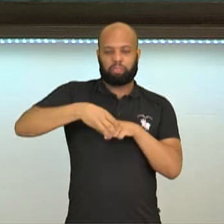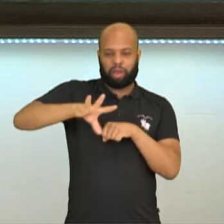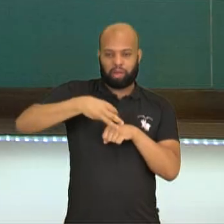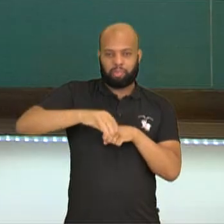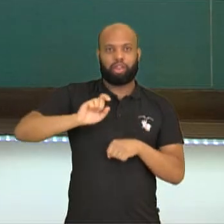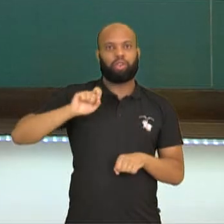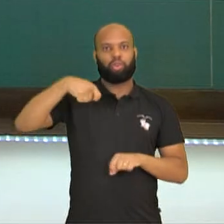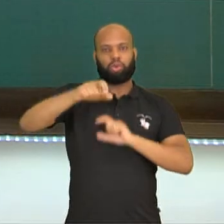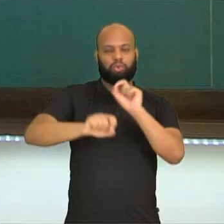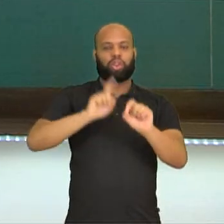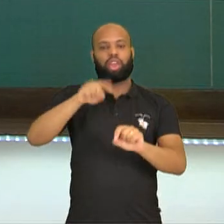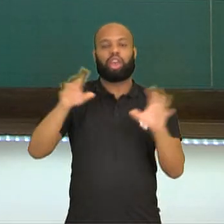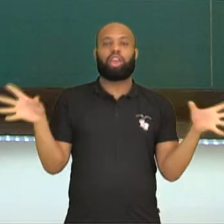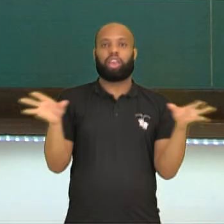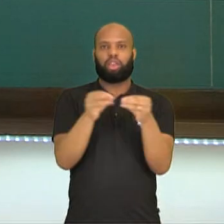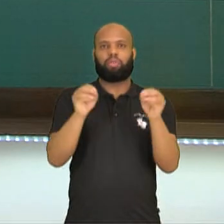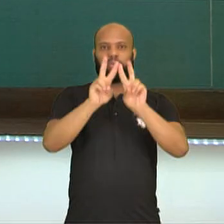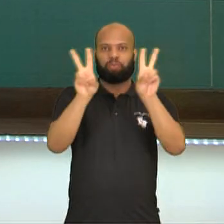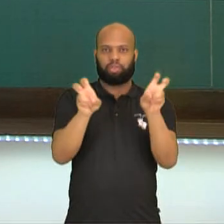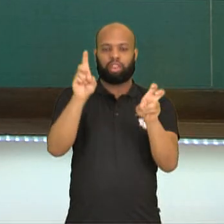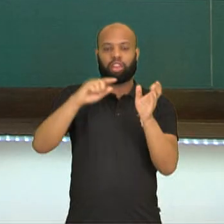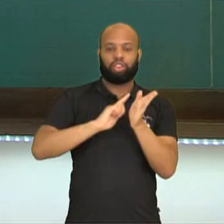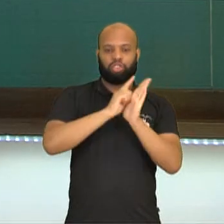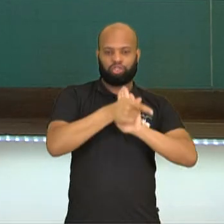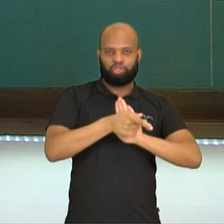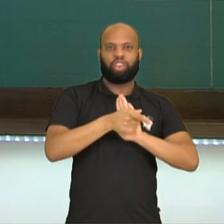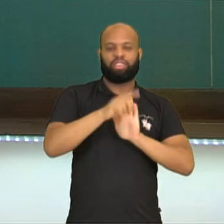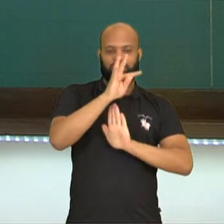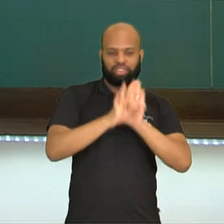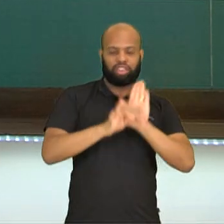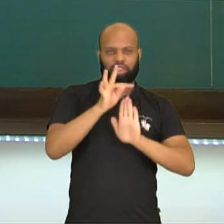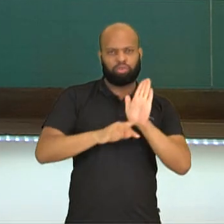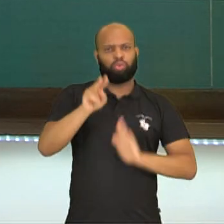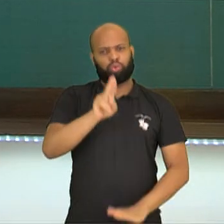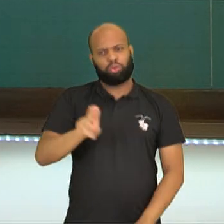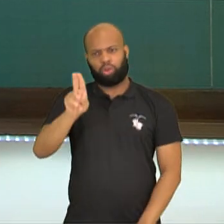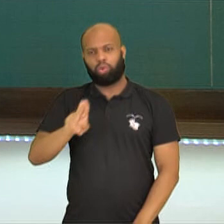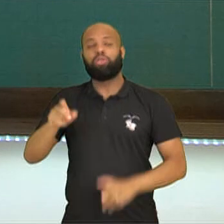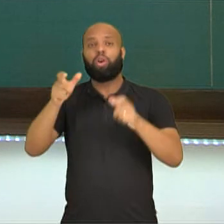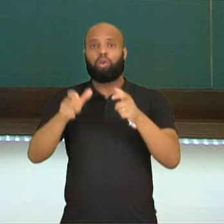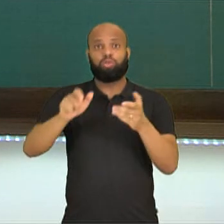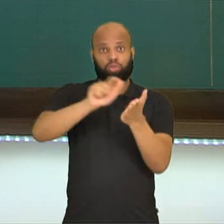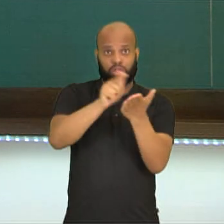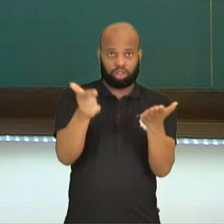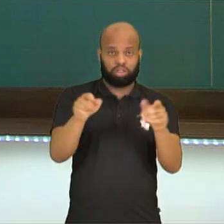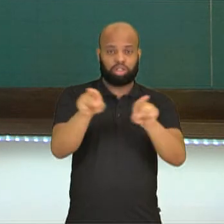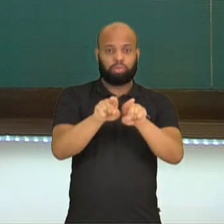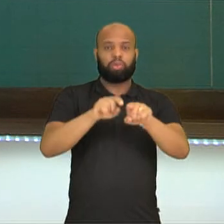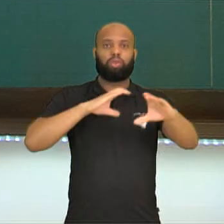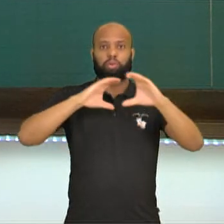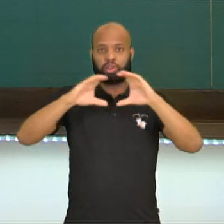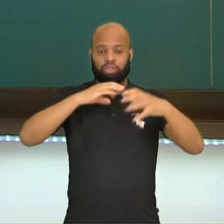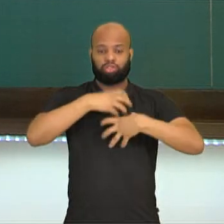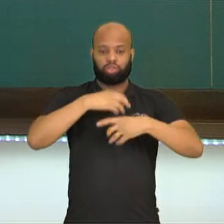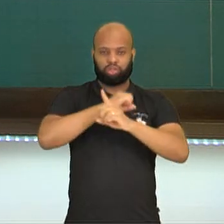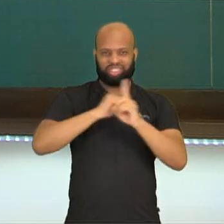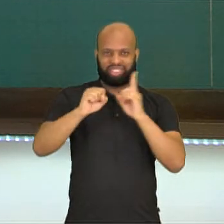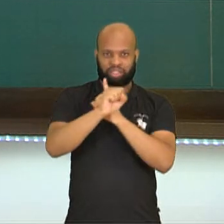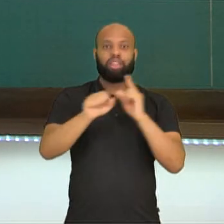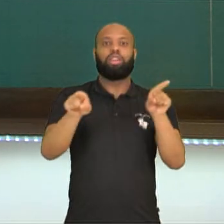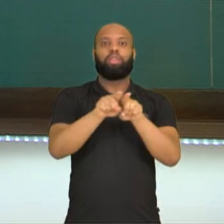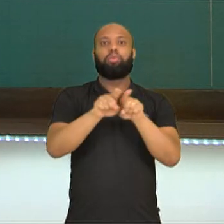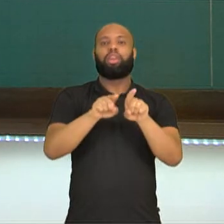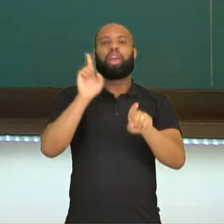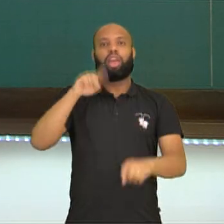sobre o resumo, um gênero do discurso muito produtivo dentro do jornalismo, da comunicação social e uma